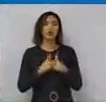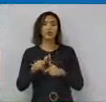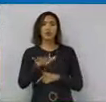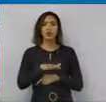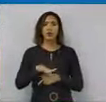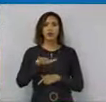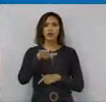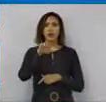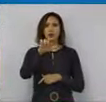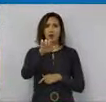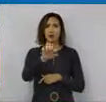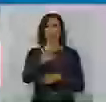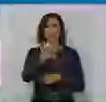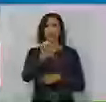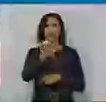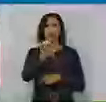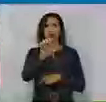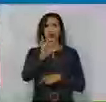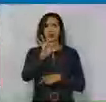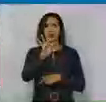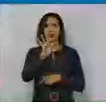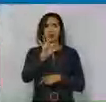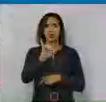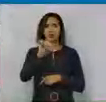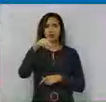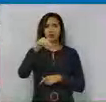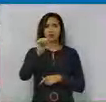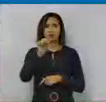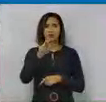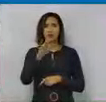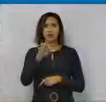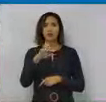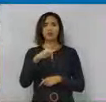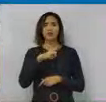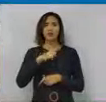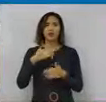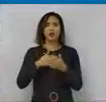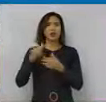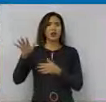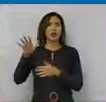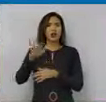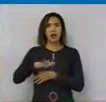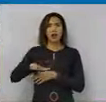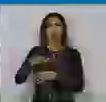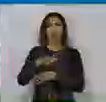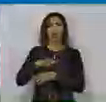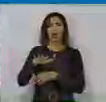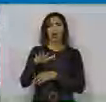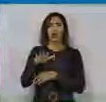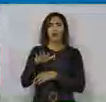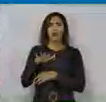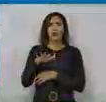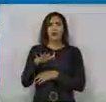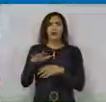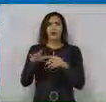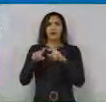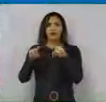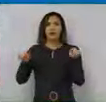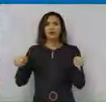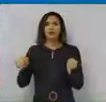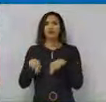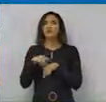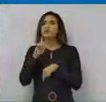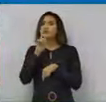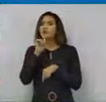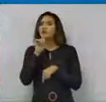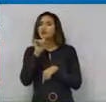Etmart, ela está situada no limite interior da reserva chamada